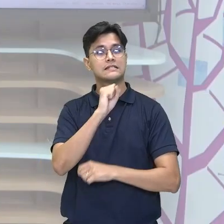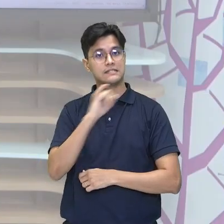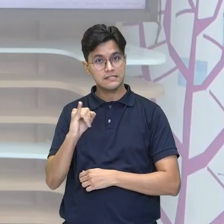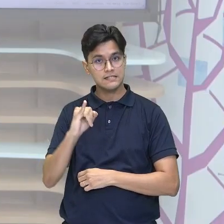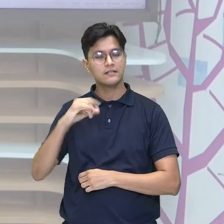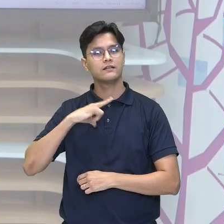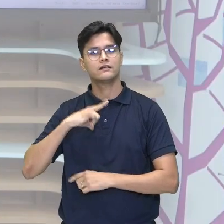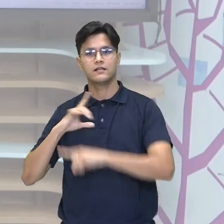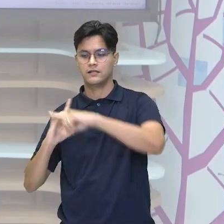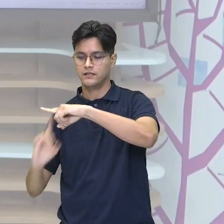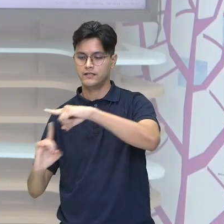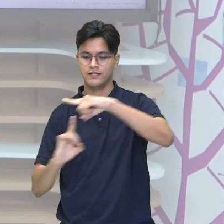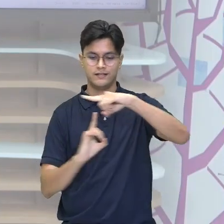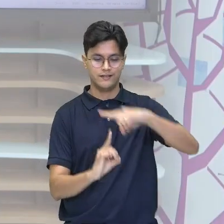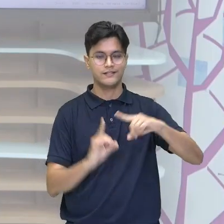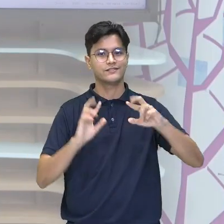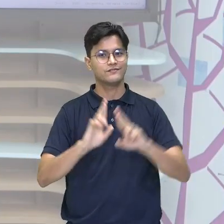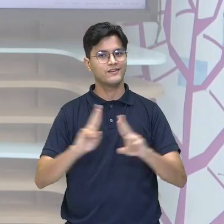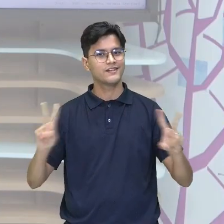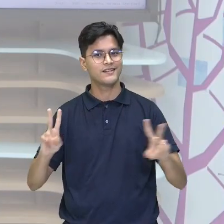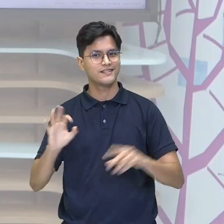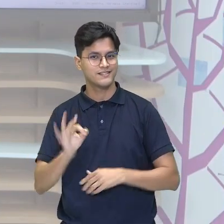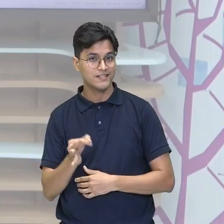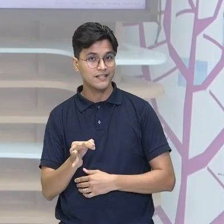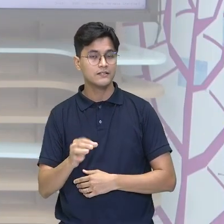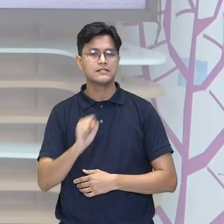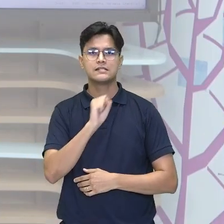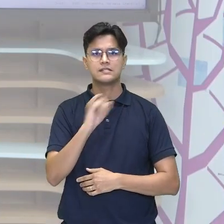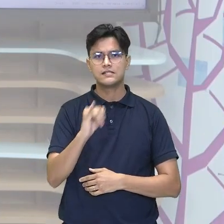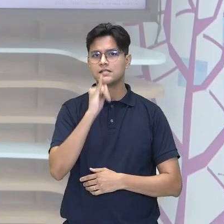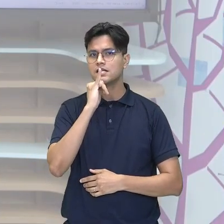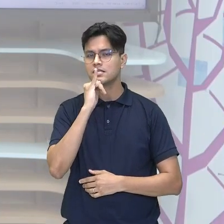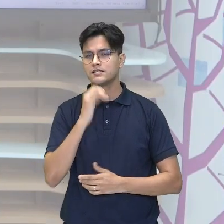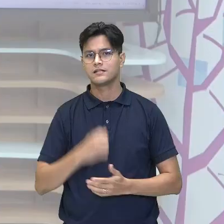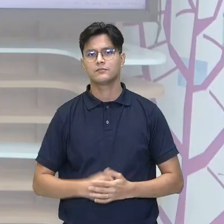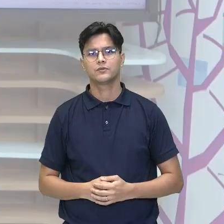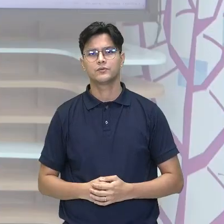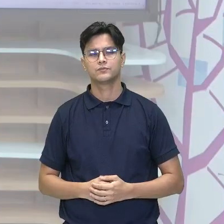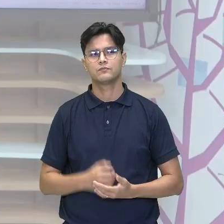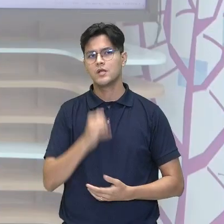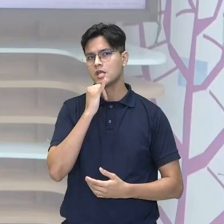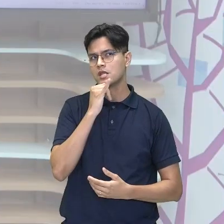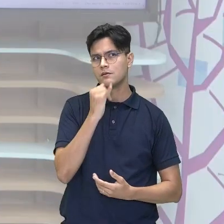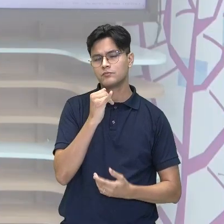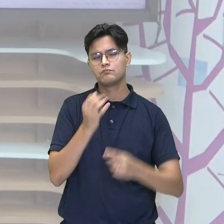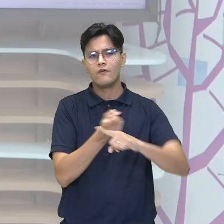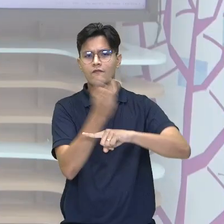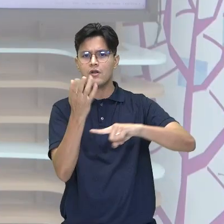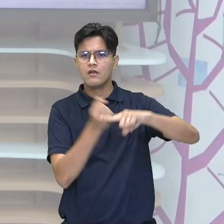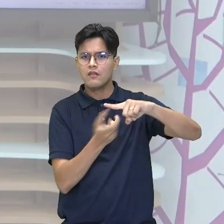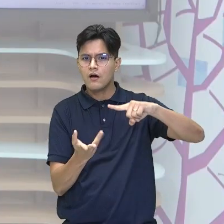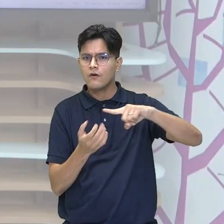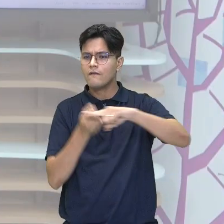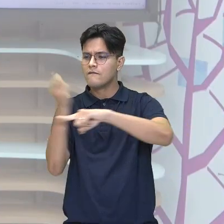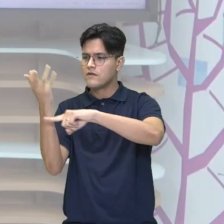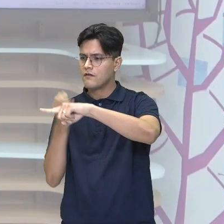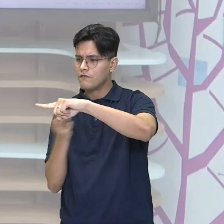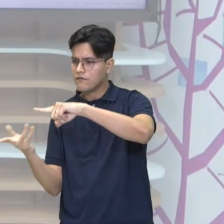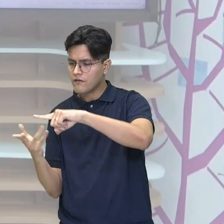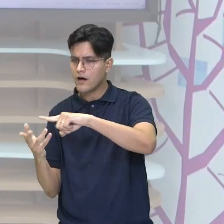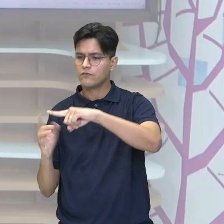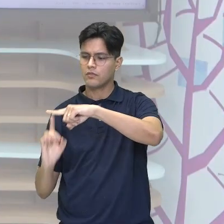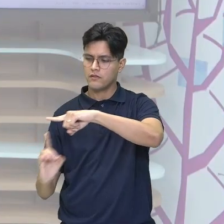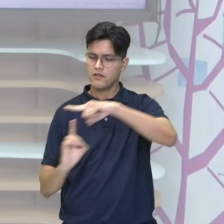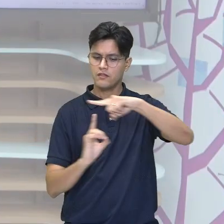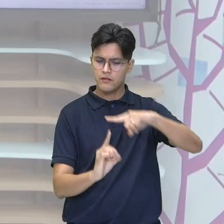denominadores diferentes. Então, se você se deparar com duas frações, sendo adição ou subtração, e aí elas tiverem denominadores